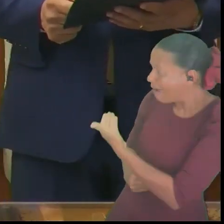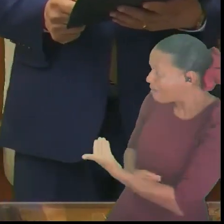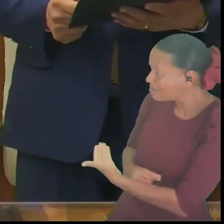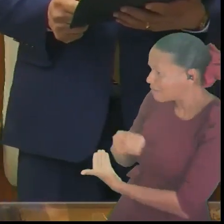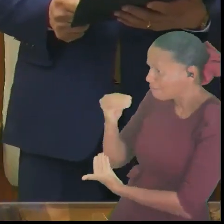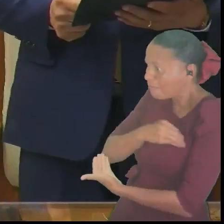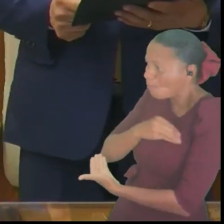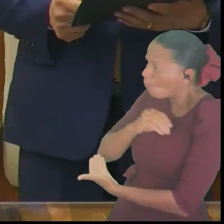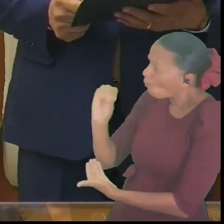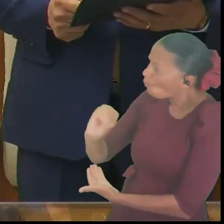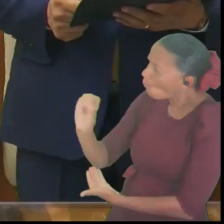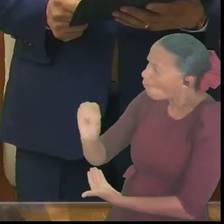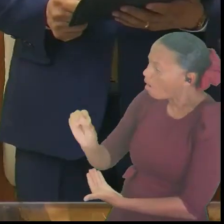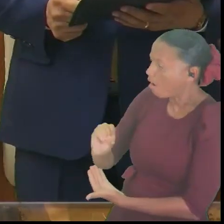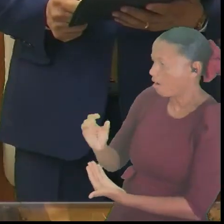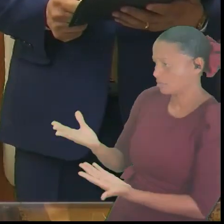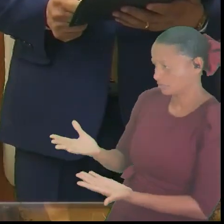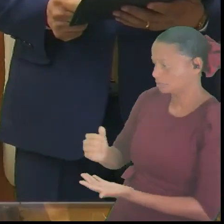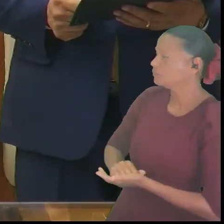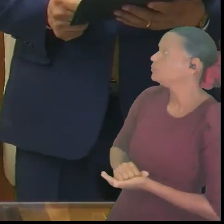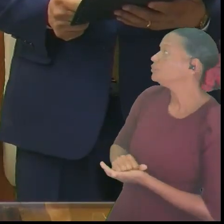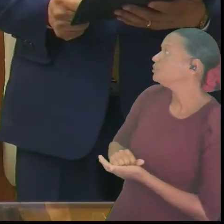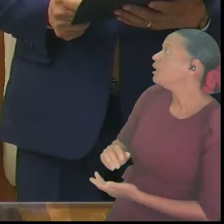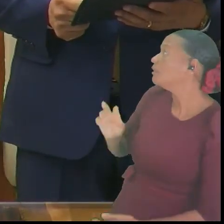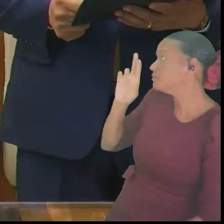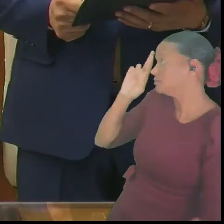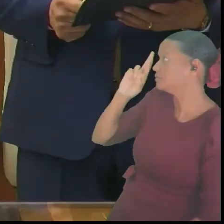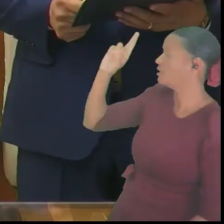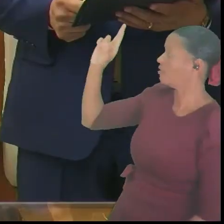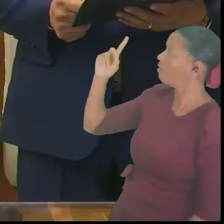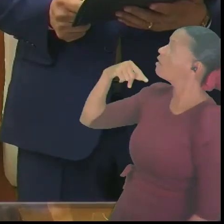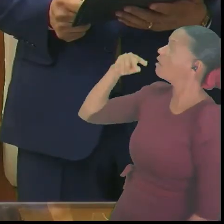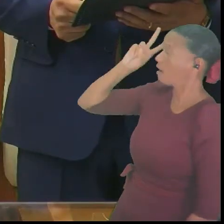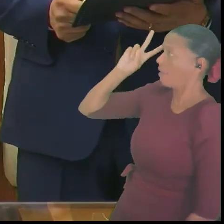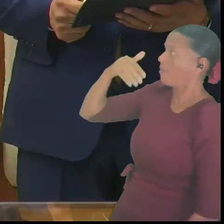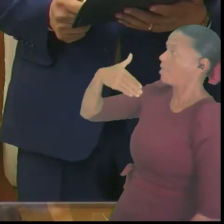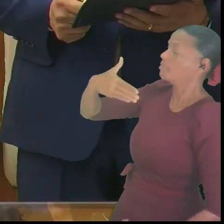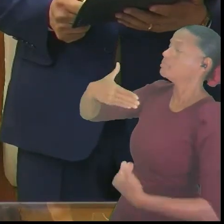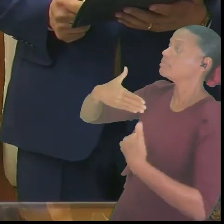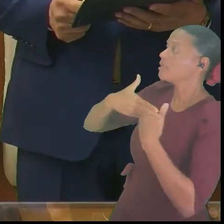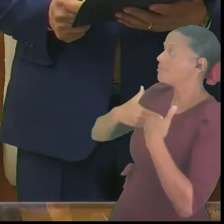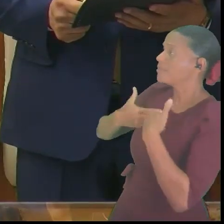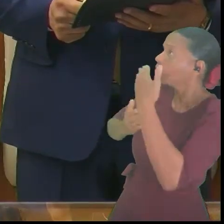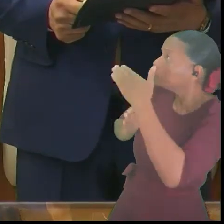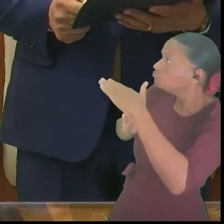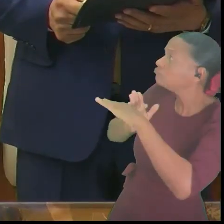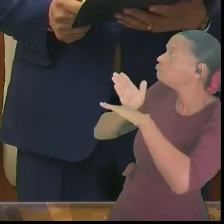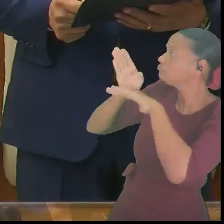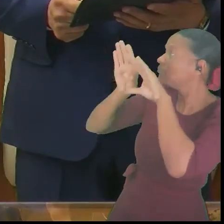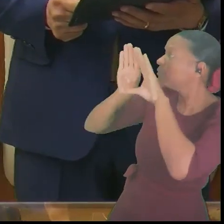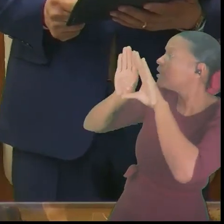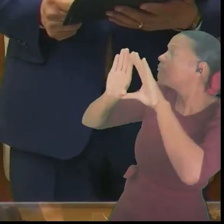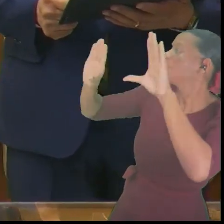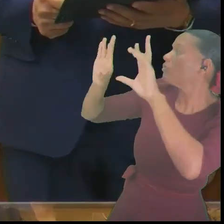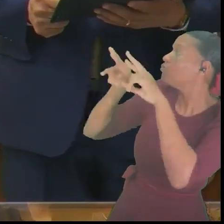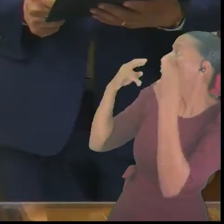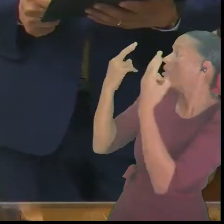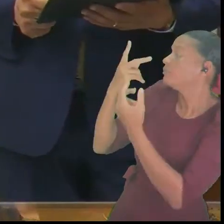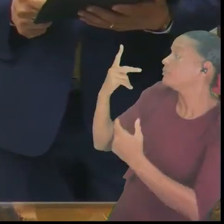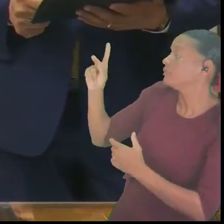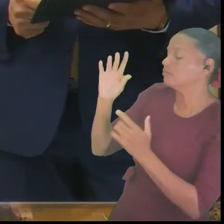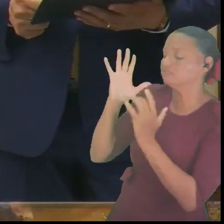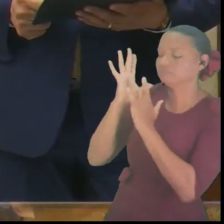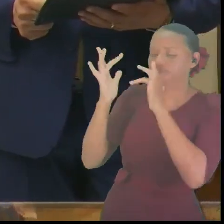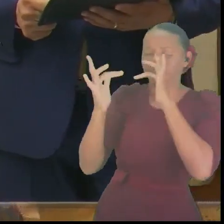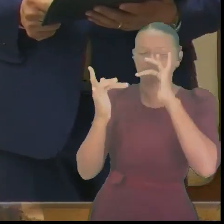mal fez. E disse a Jesus: Senhor, lembra-te de mim quando entrares no teu reino. E disse-lhe